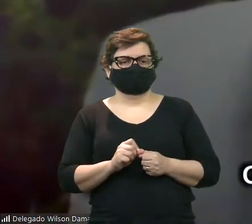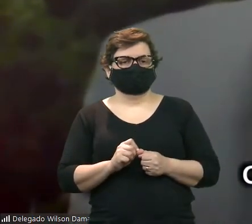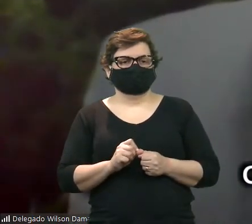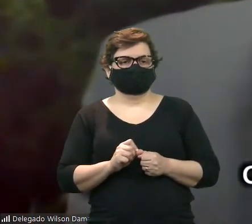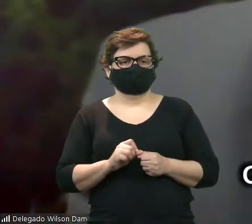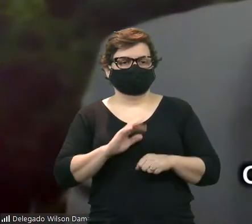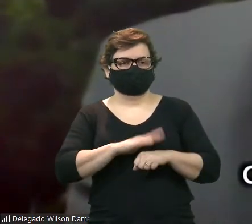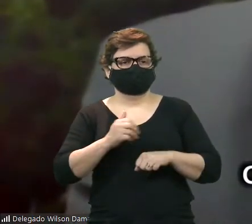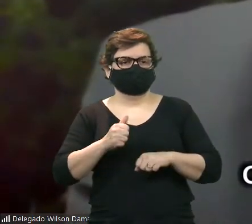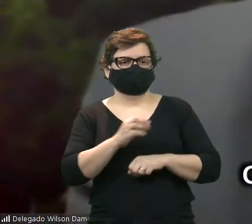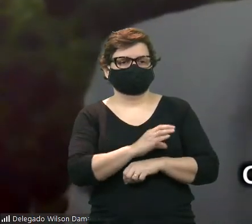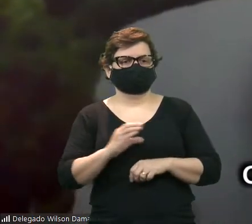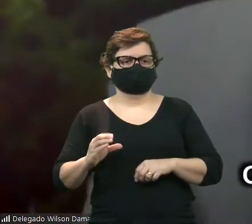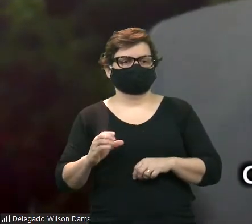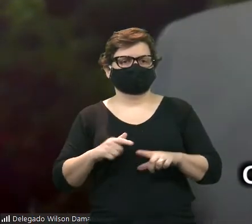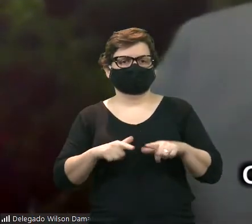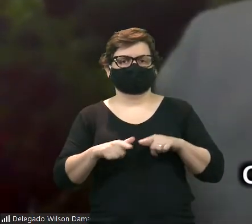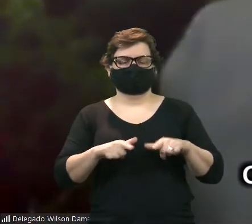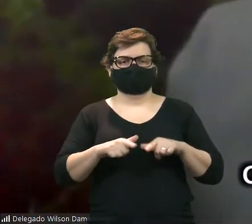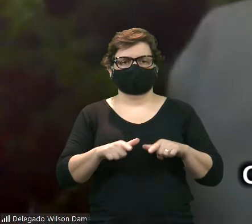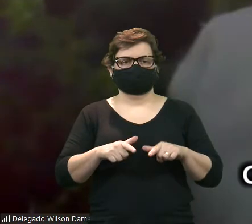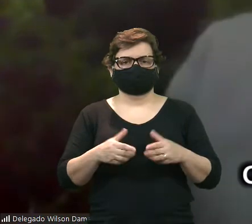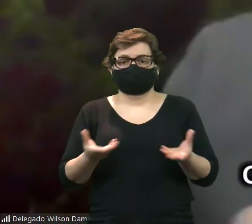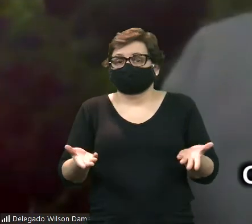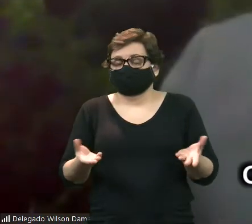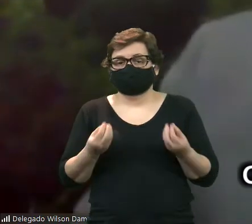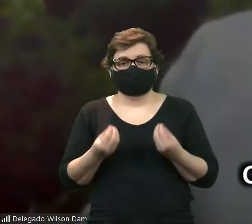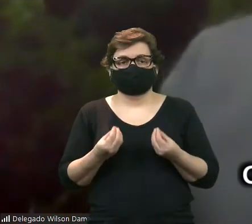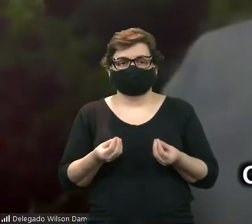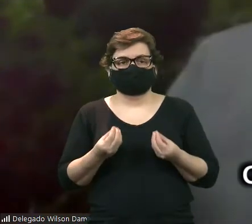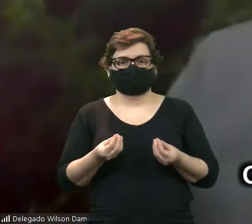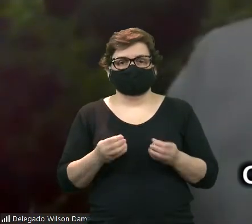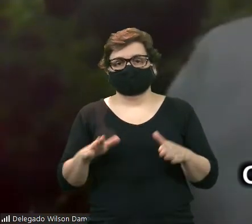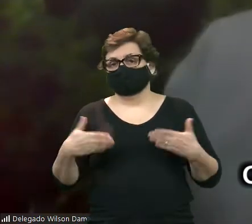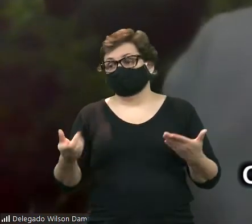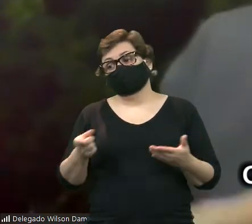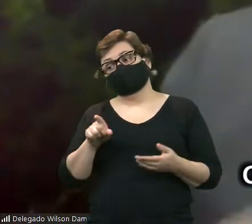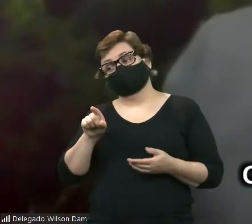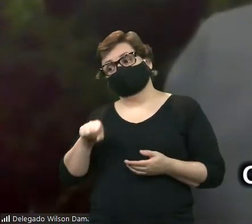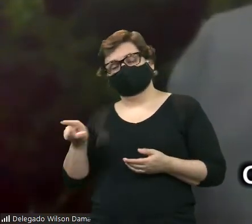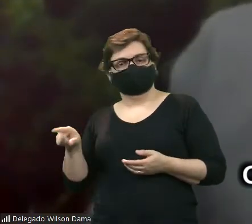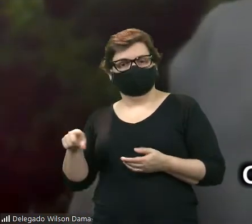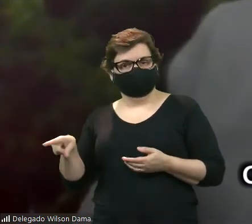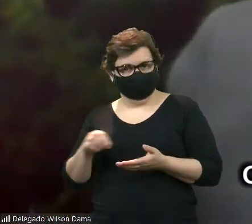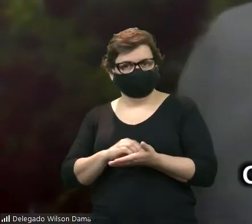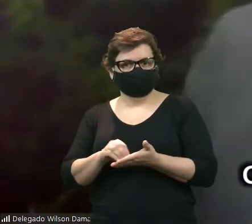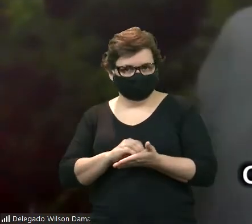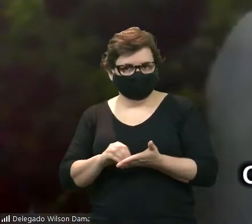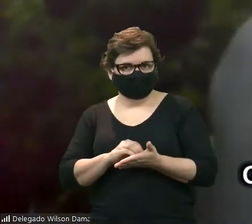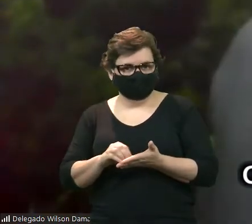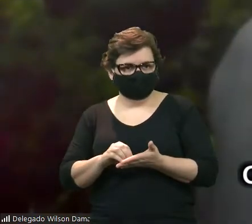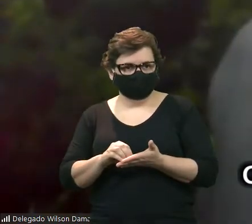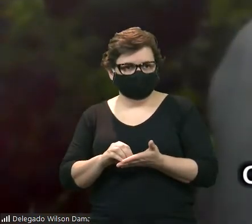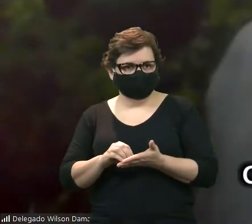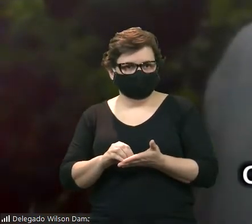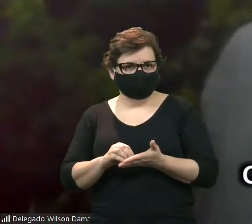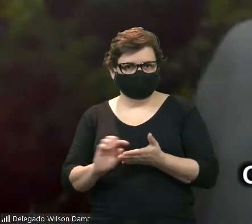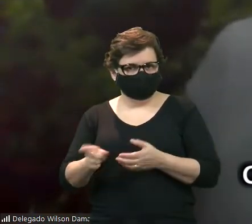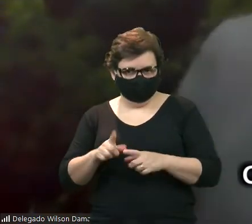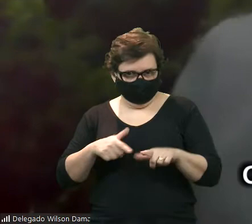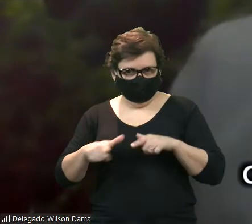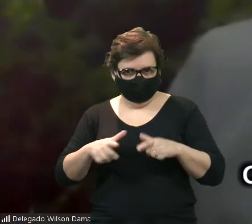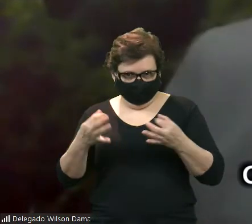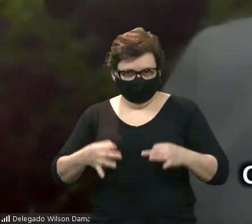melhoria da coordenação dos trabalhos. Então, sabe, é dizer que essa Câmara